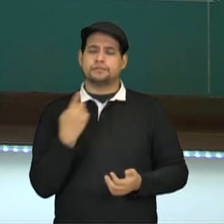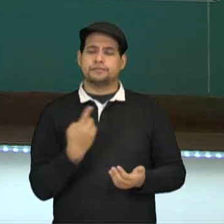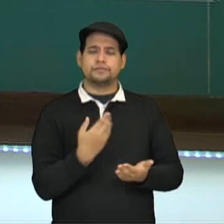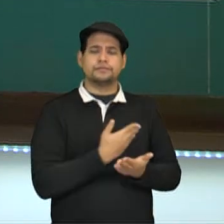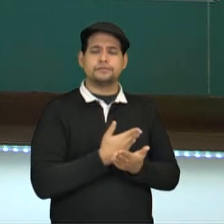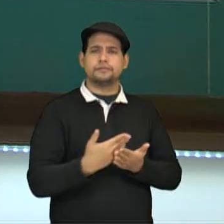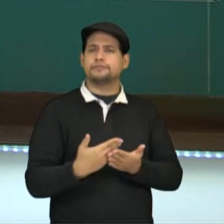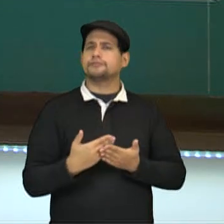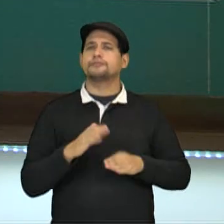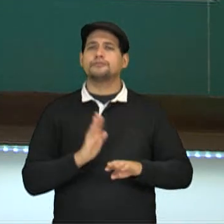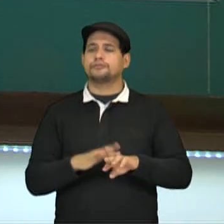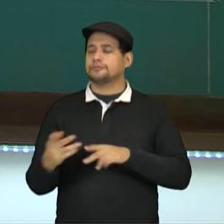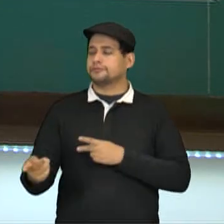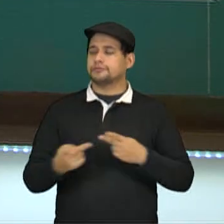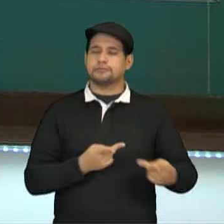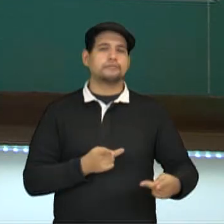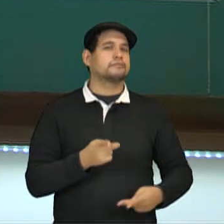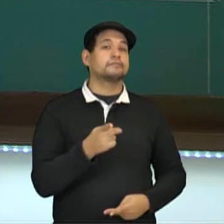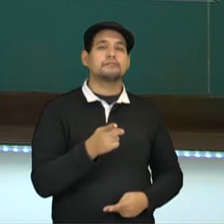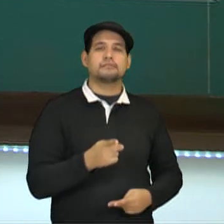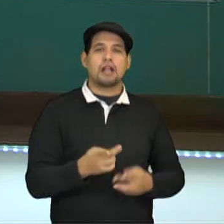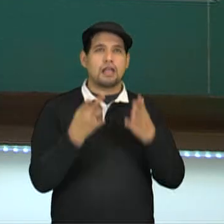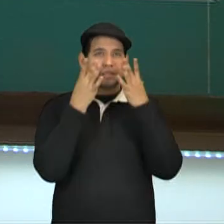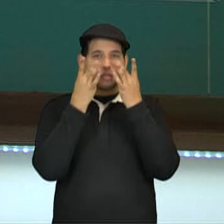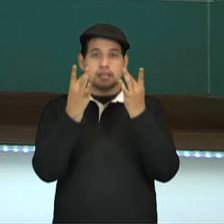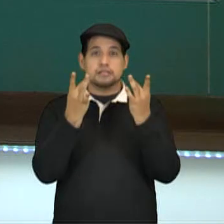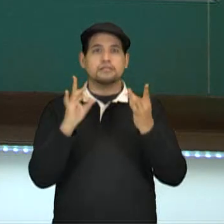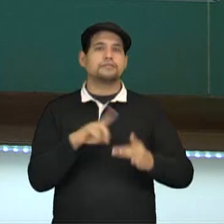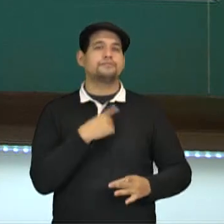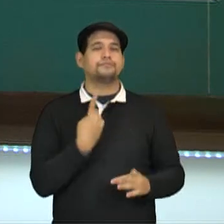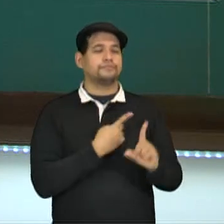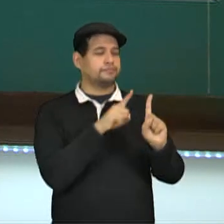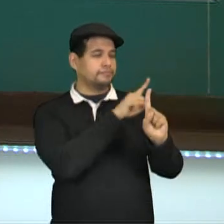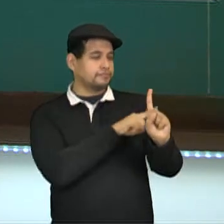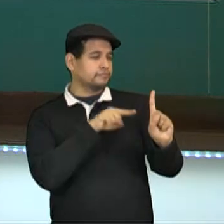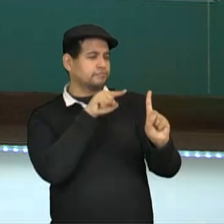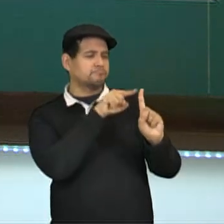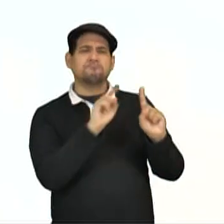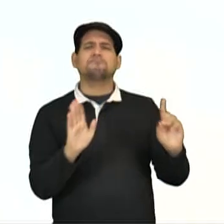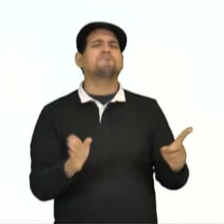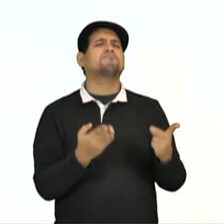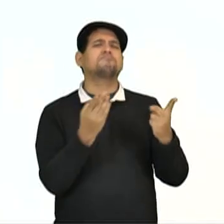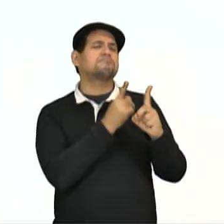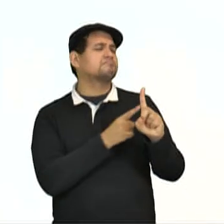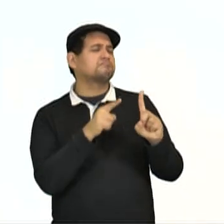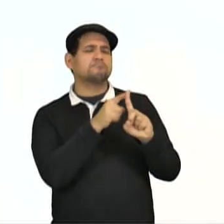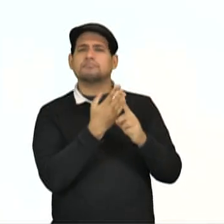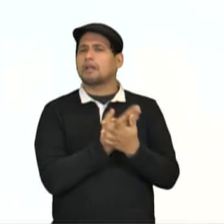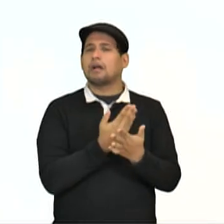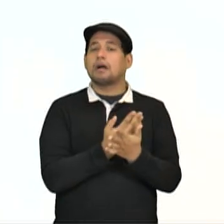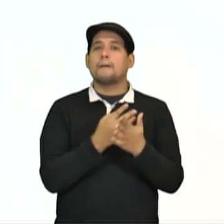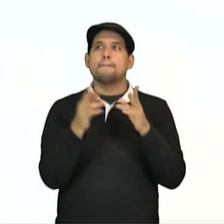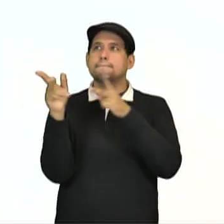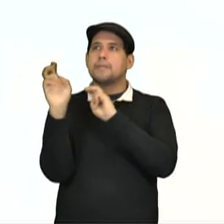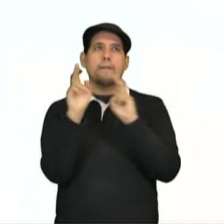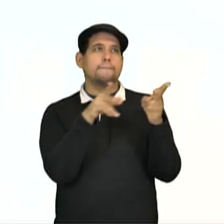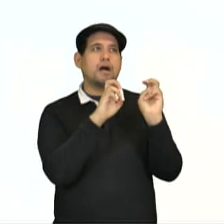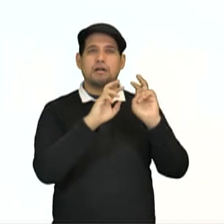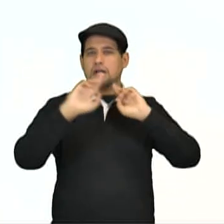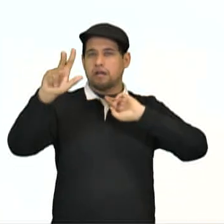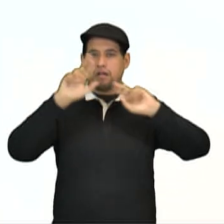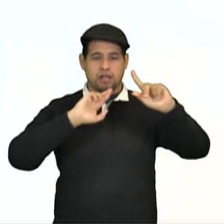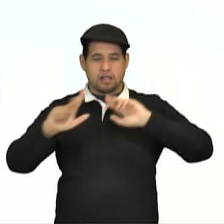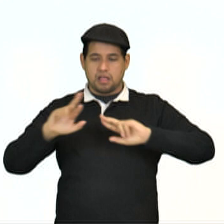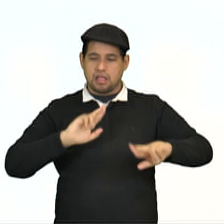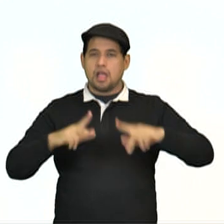começar, eu vou convidar você para estar atento aos nossos objetivos. Qual que é o objetivo da aula de hoje? Identificar os diversos